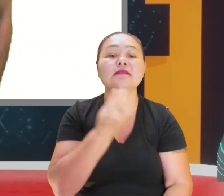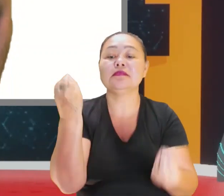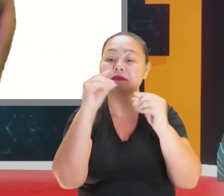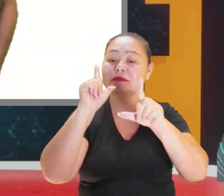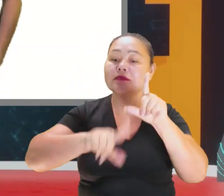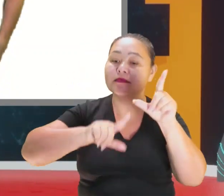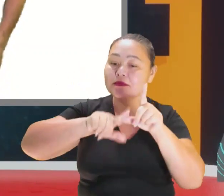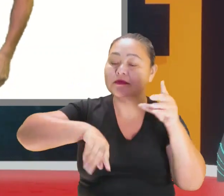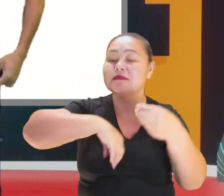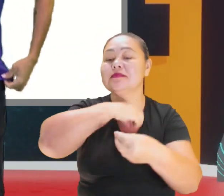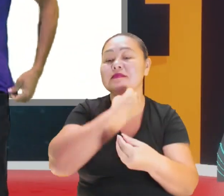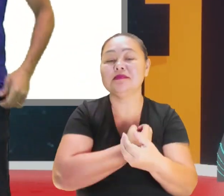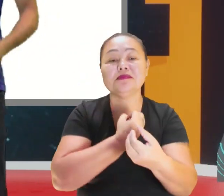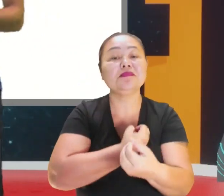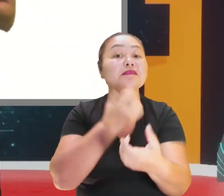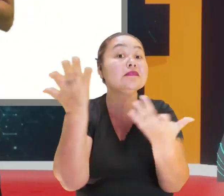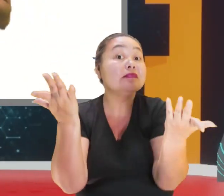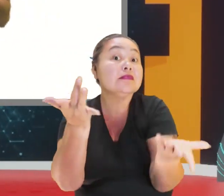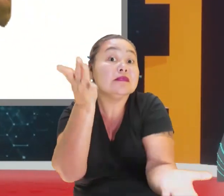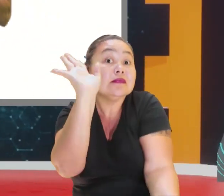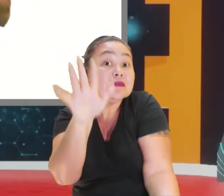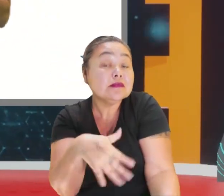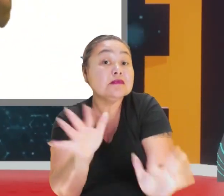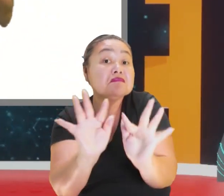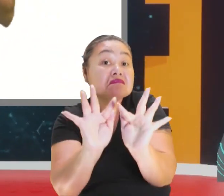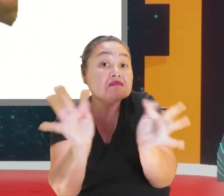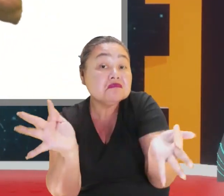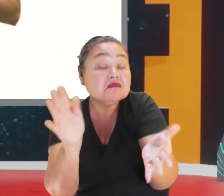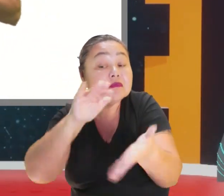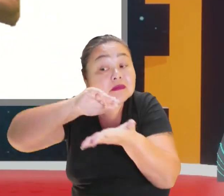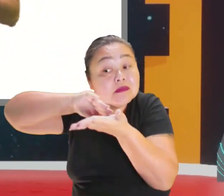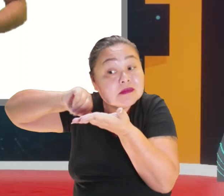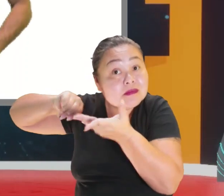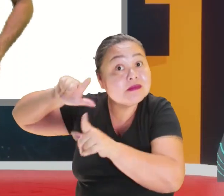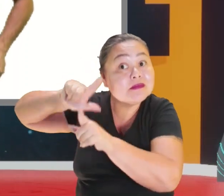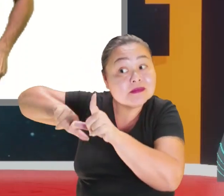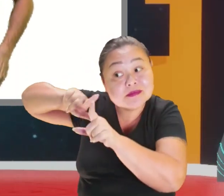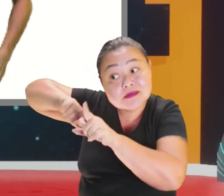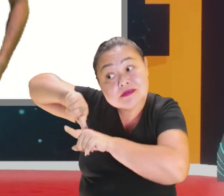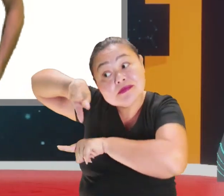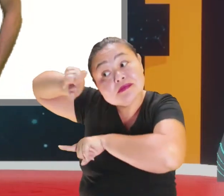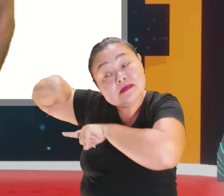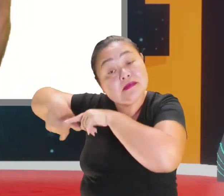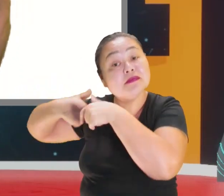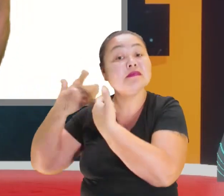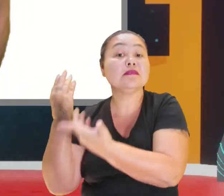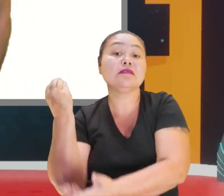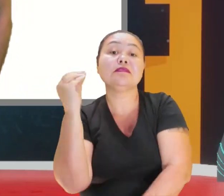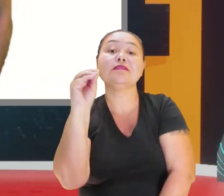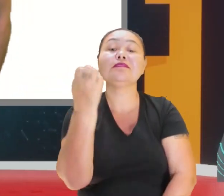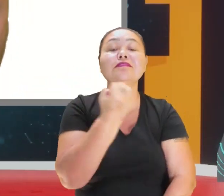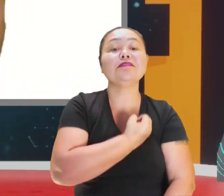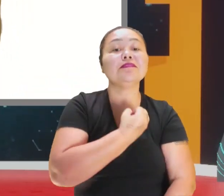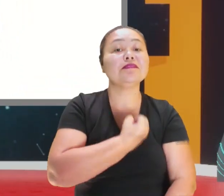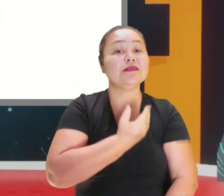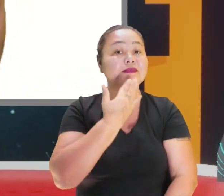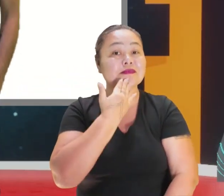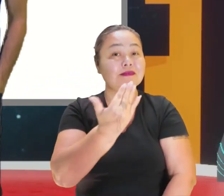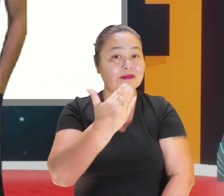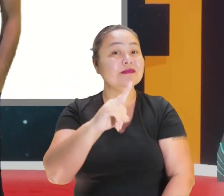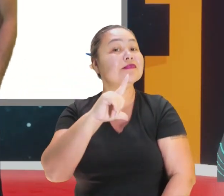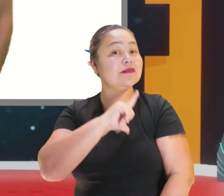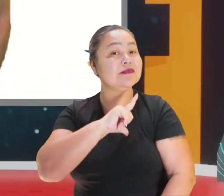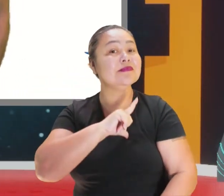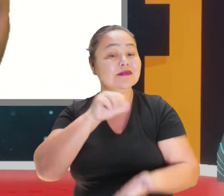expressão algébrica, gente, é muito simples. É só tirar as letrinhas e colocar o valor que o exercício está te fornecendo. O exercício que